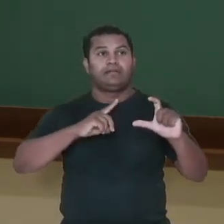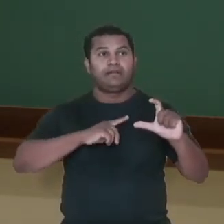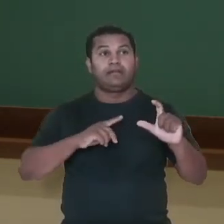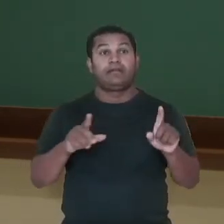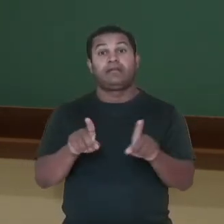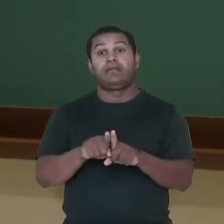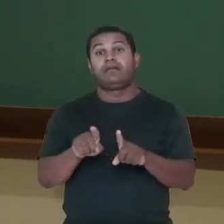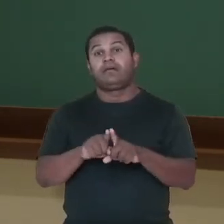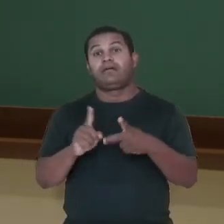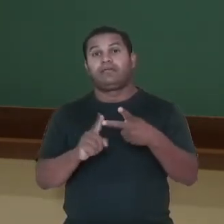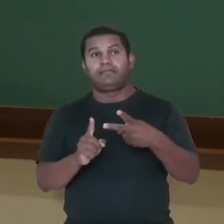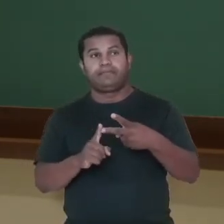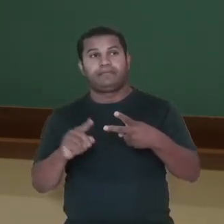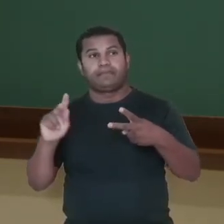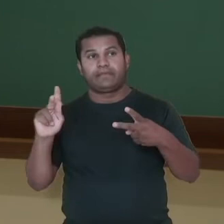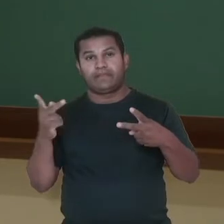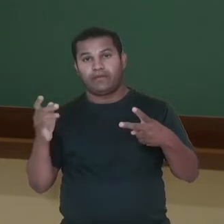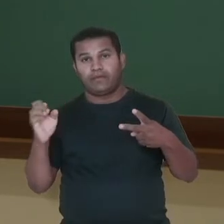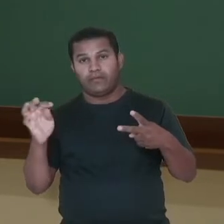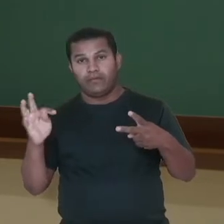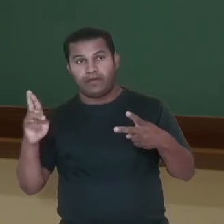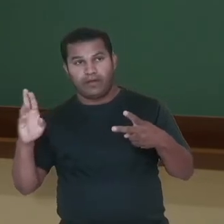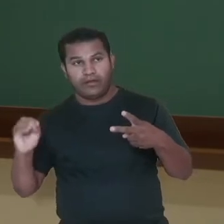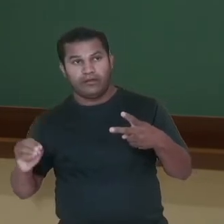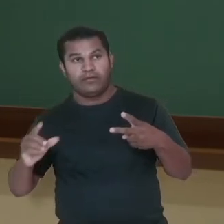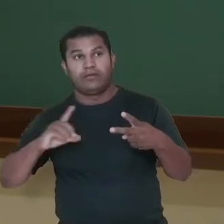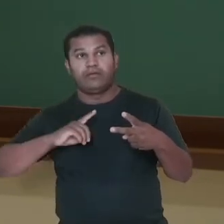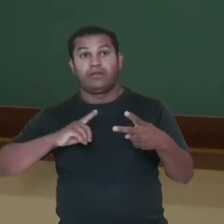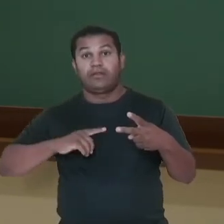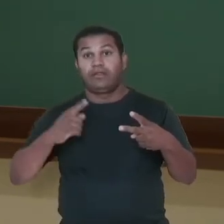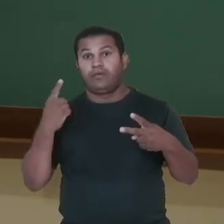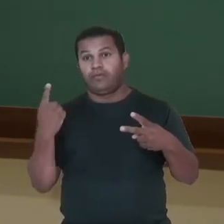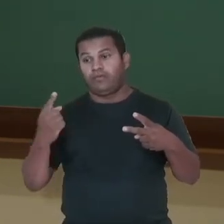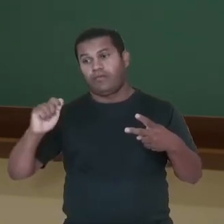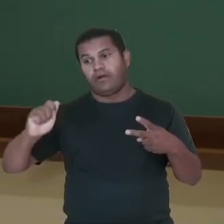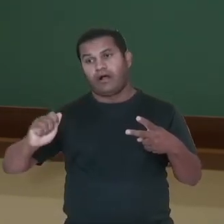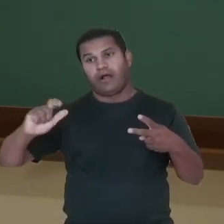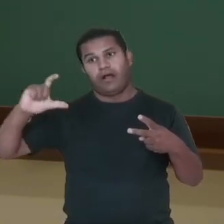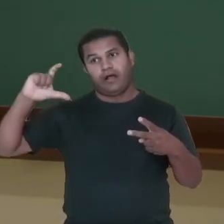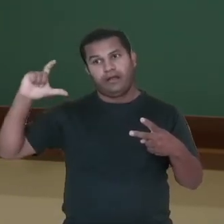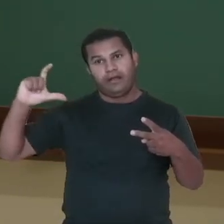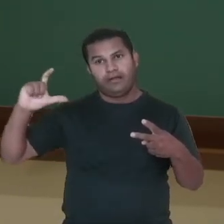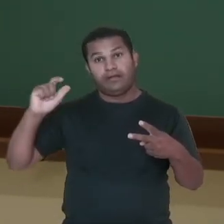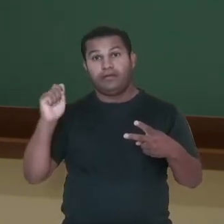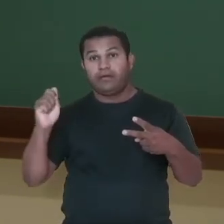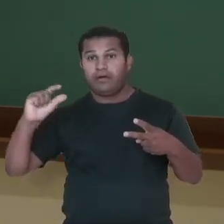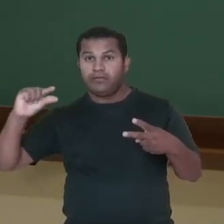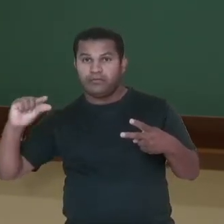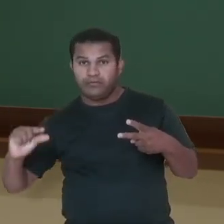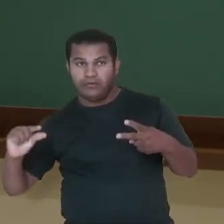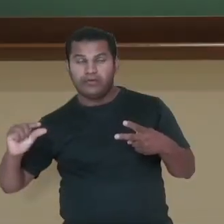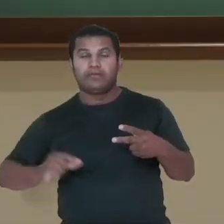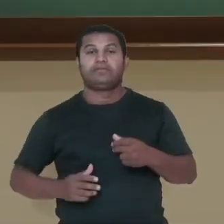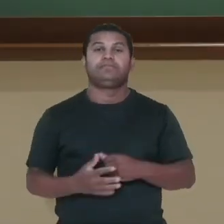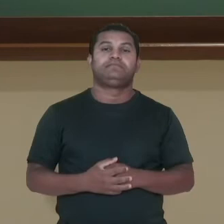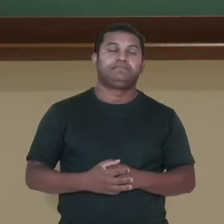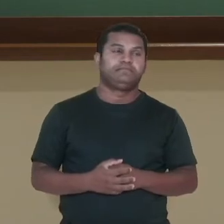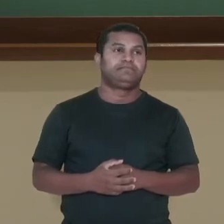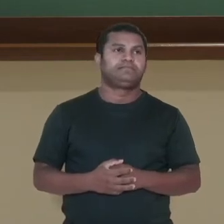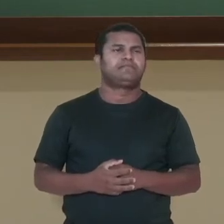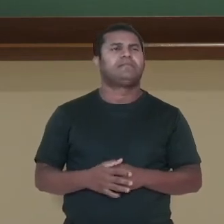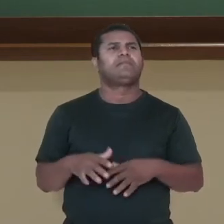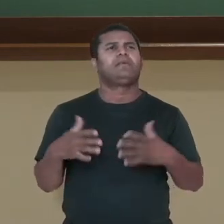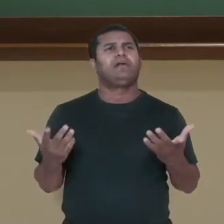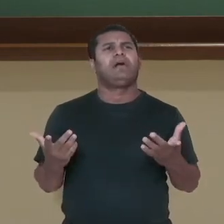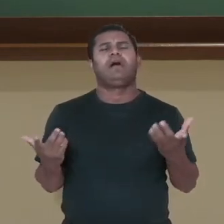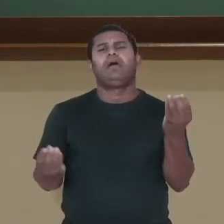tá? Diferente, um de cada, né? Fazendo ali, por exemplo, o azinho, tá? Mas onde que estão esses alelos, gente? Onde é